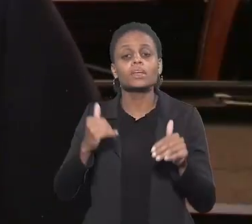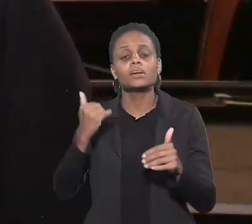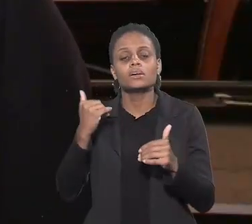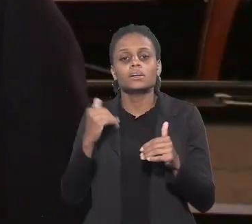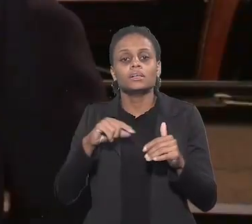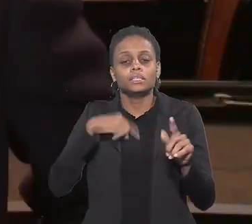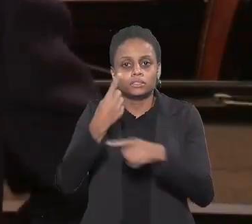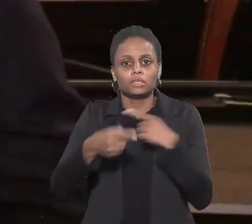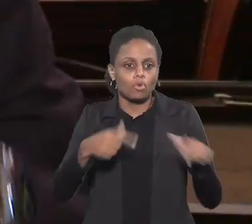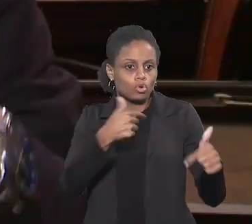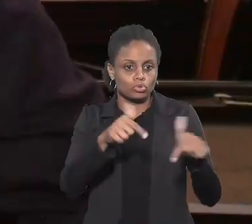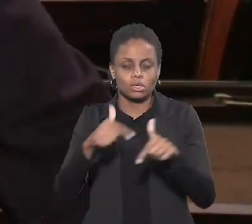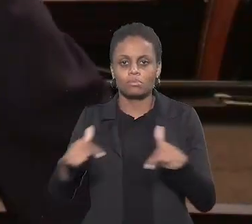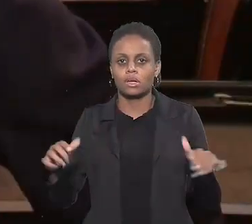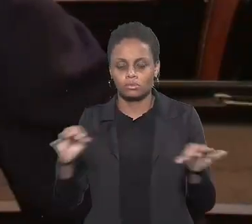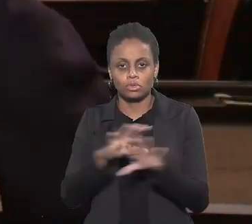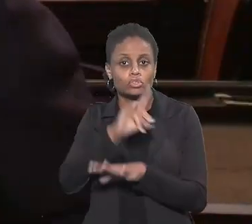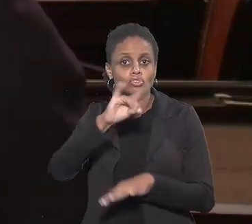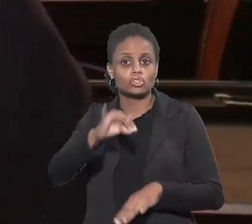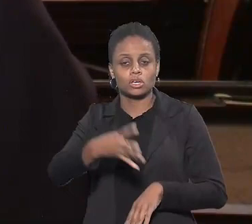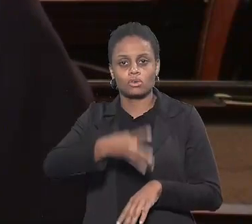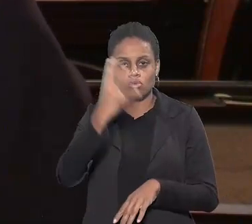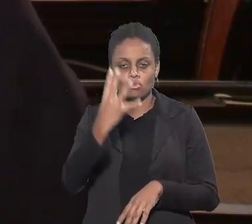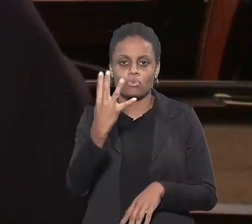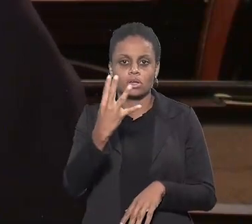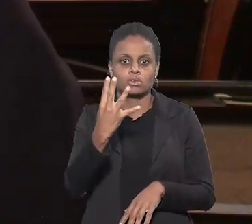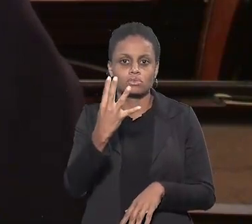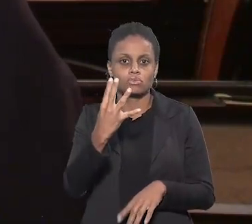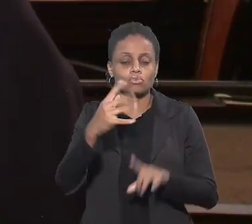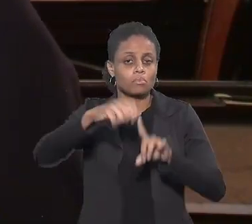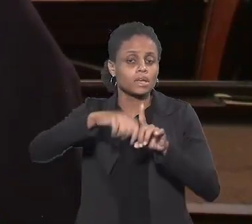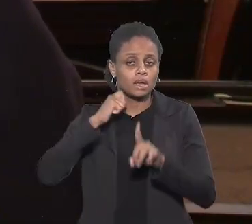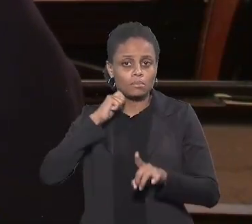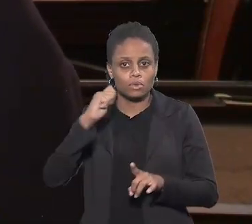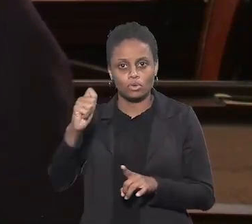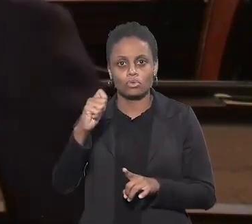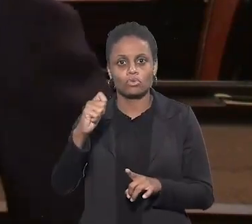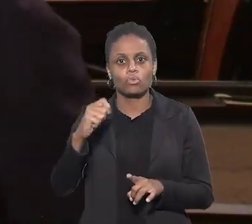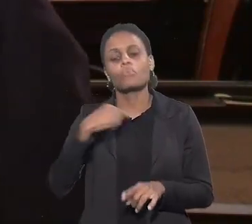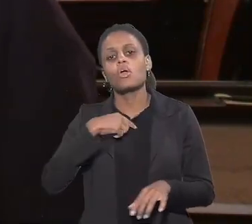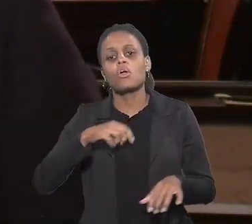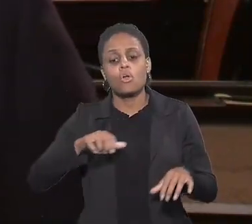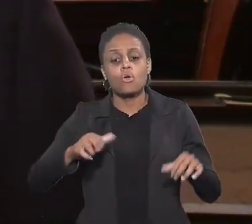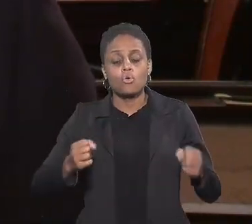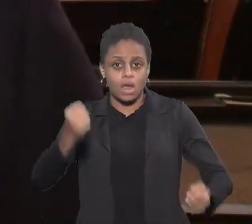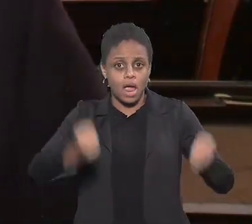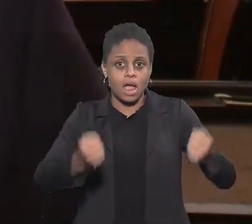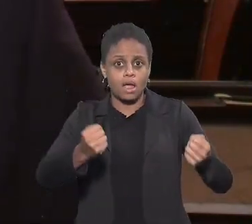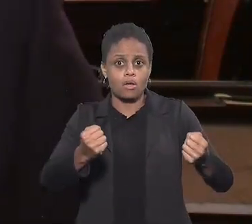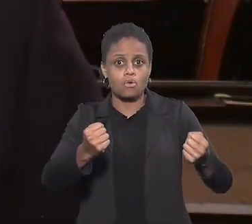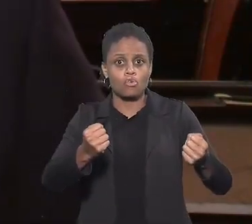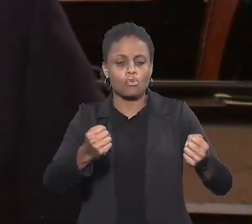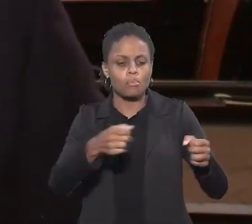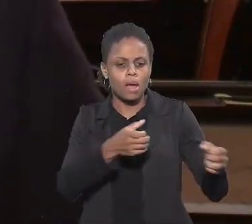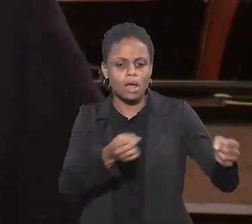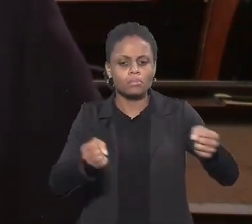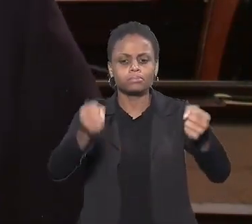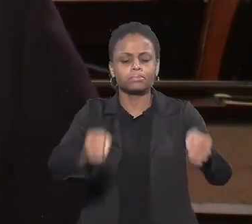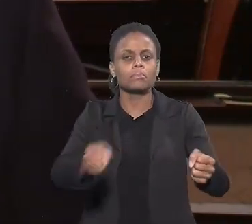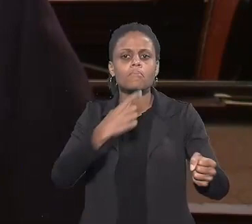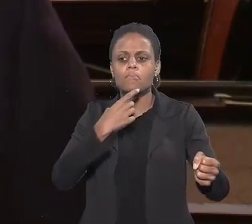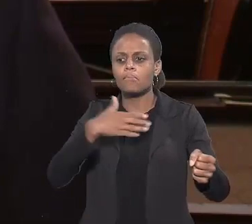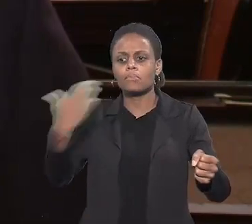do expediente final no dia 4 de abril, meu carro para praticamente ao